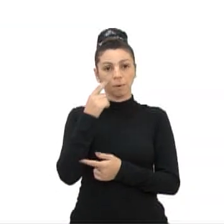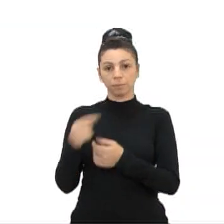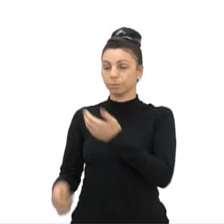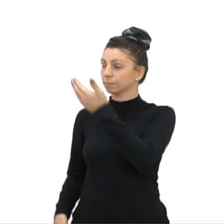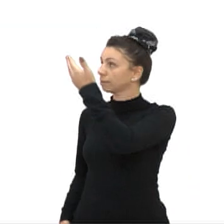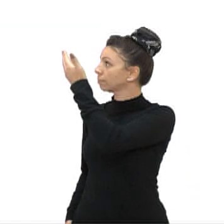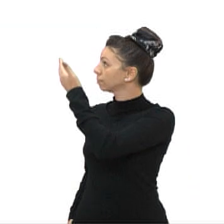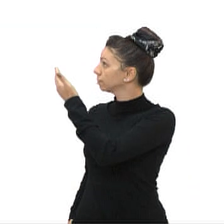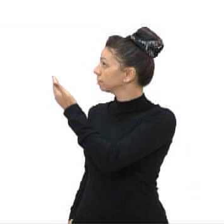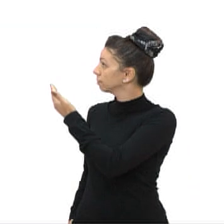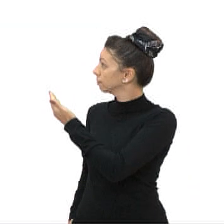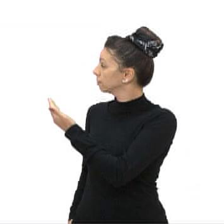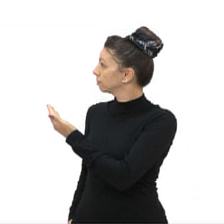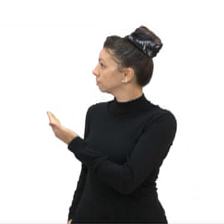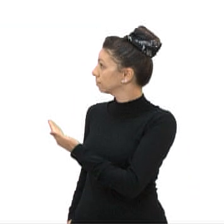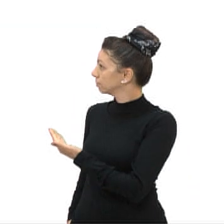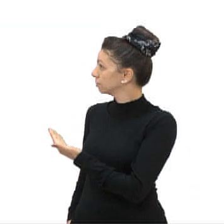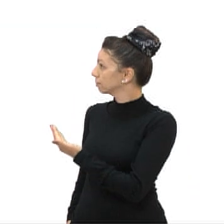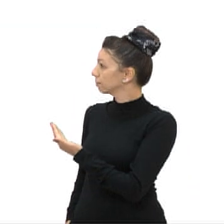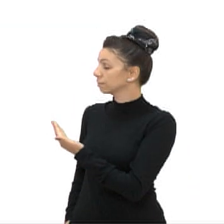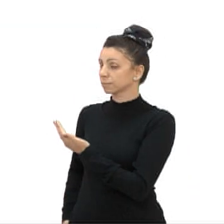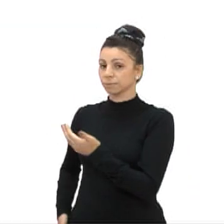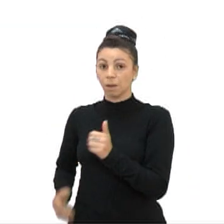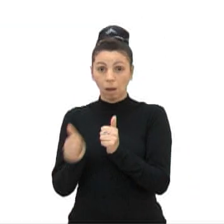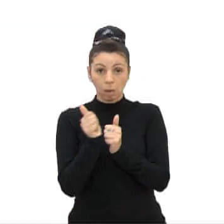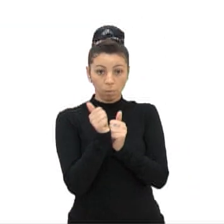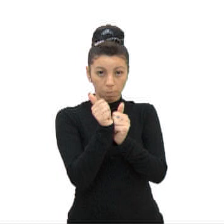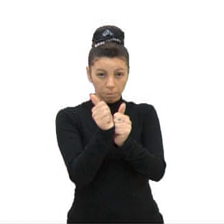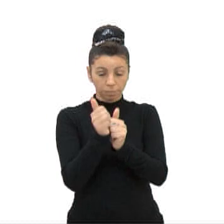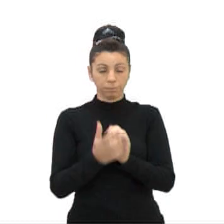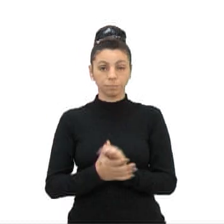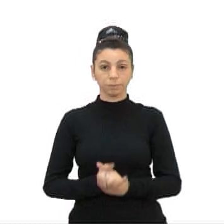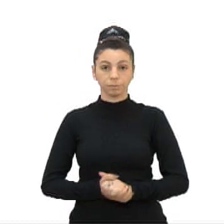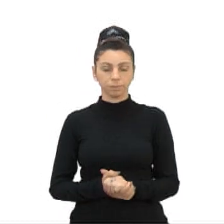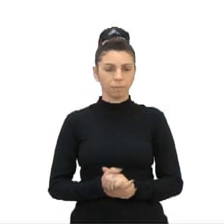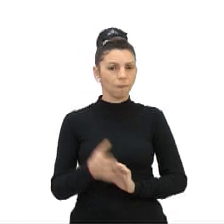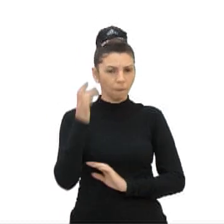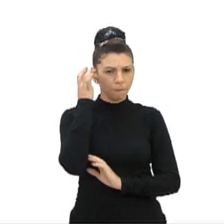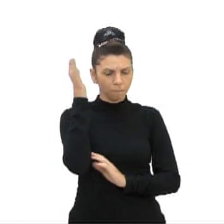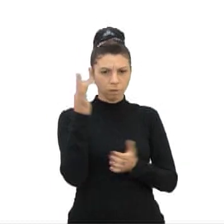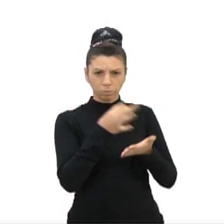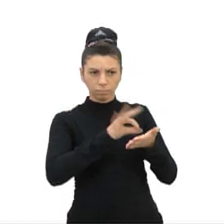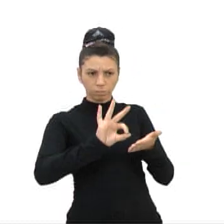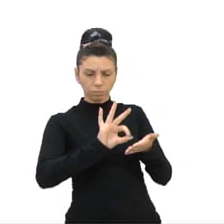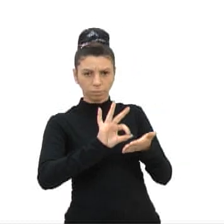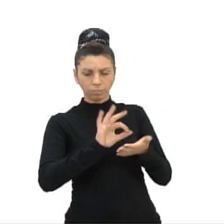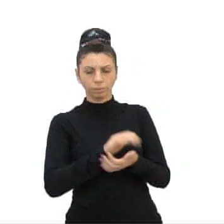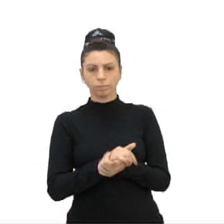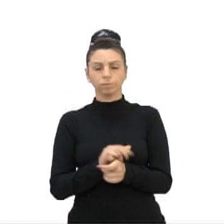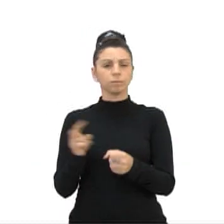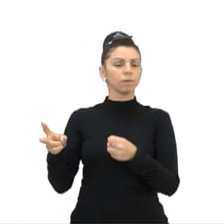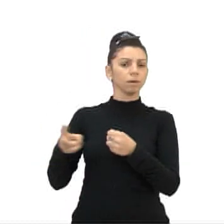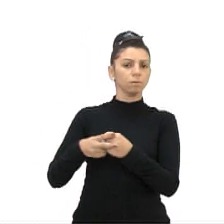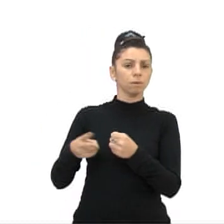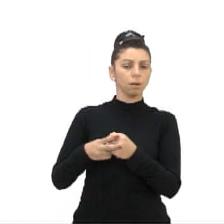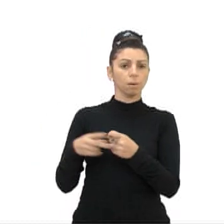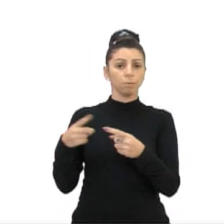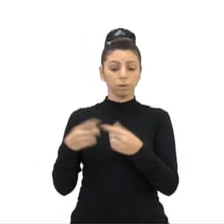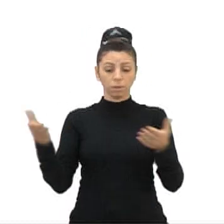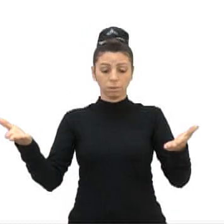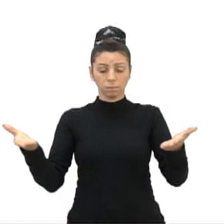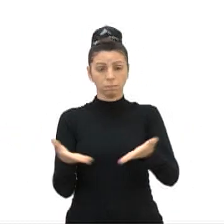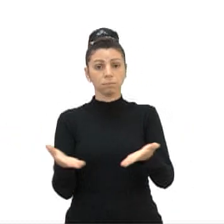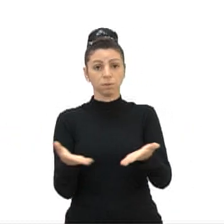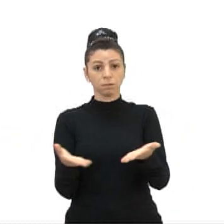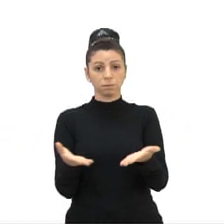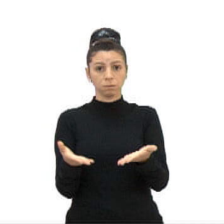Nós cultivamos, vós cultivais e eles cultivam. Foi fácil para vocês acertarem a flexão verbal porque eu deixei de presente ali a